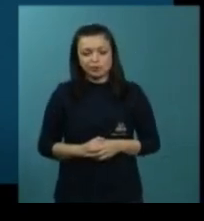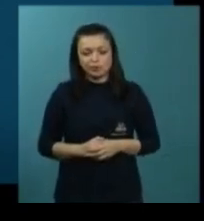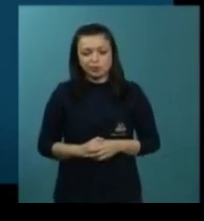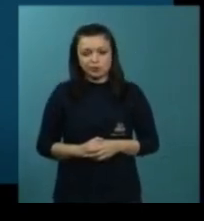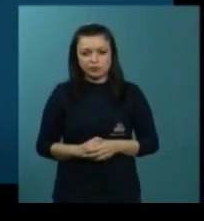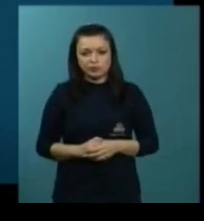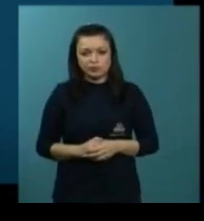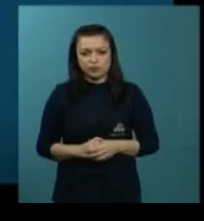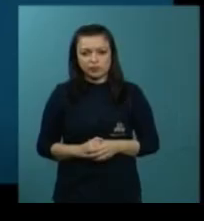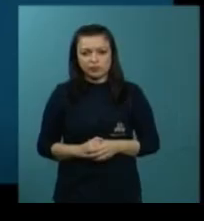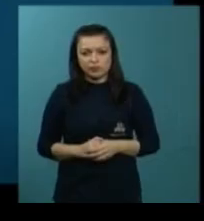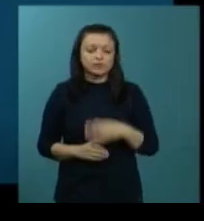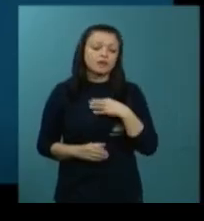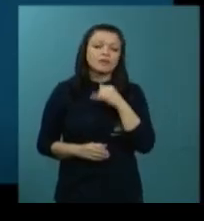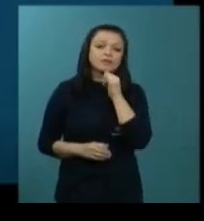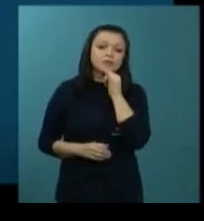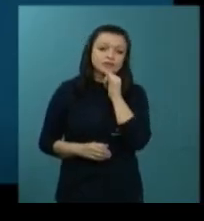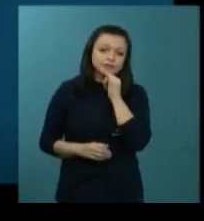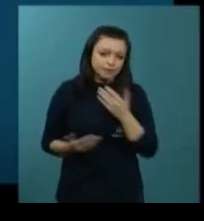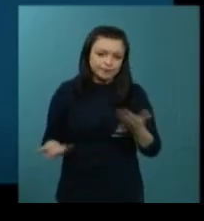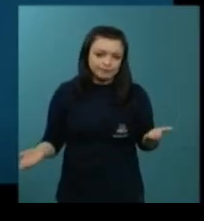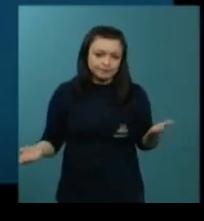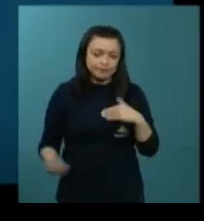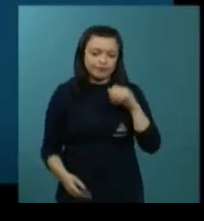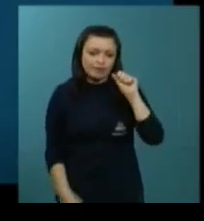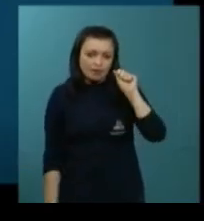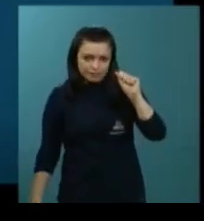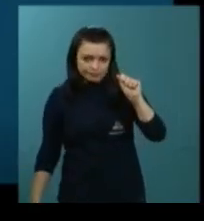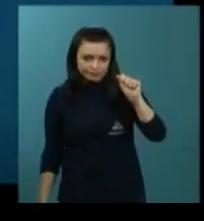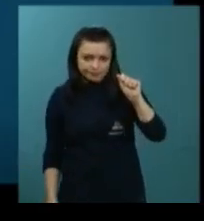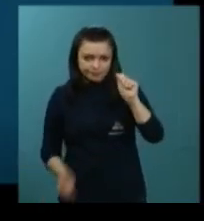Por exemplo, conjunto A,